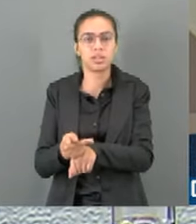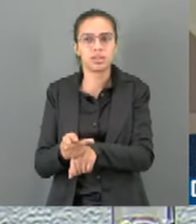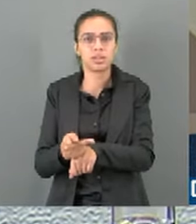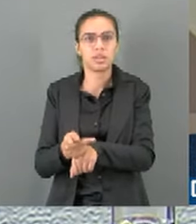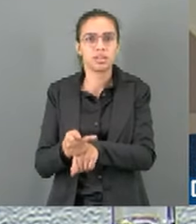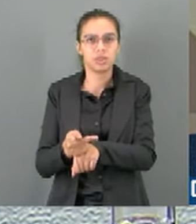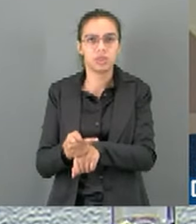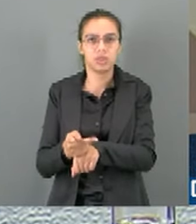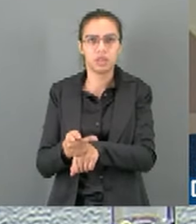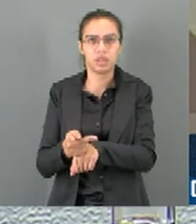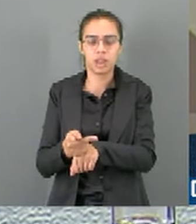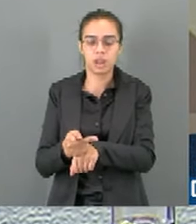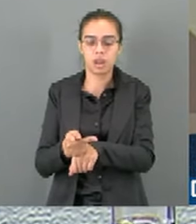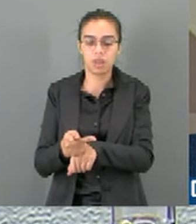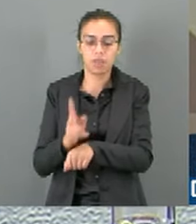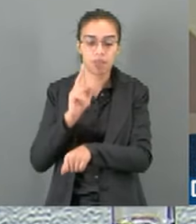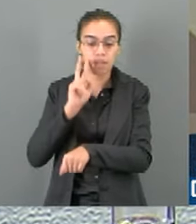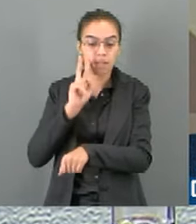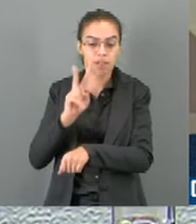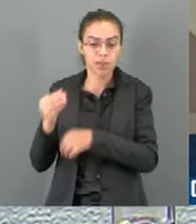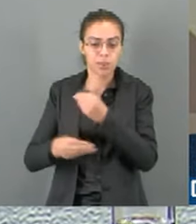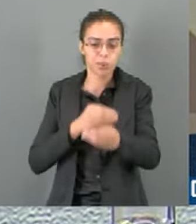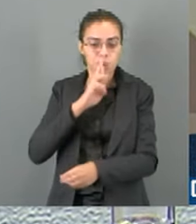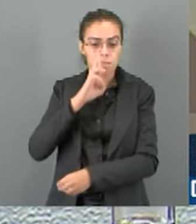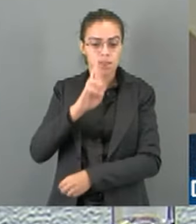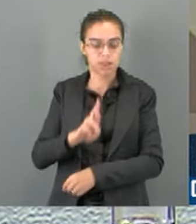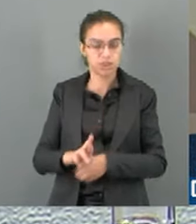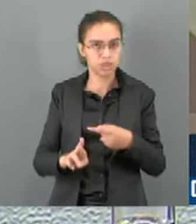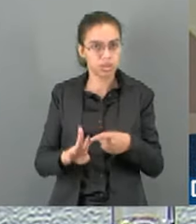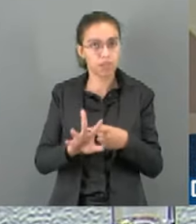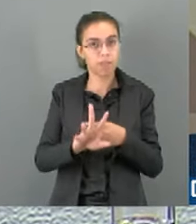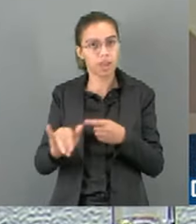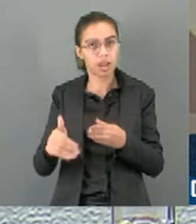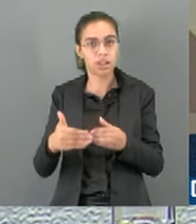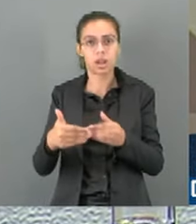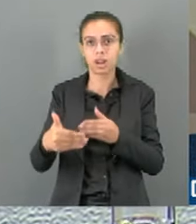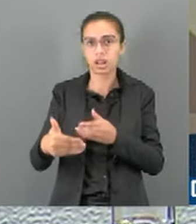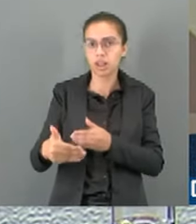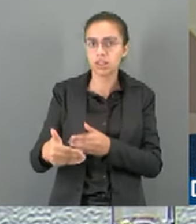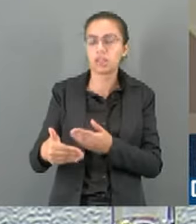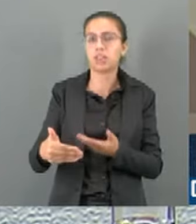apurar a manipulação de resultados, né? E direto e indiretamente vai ter